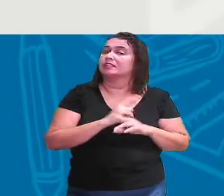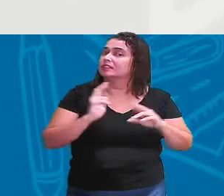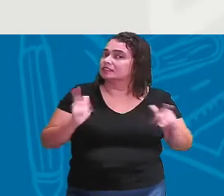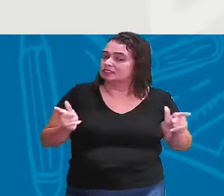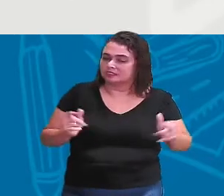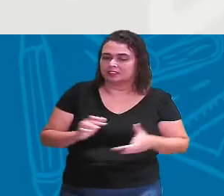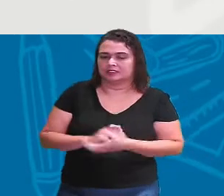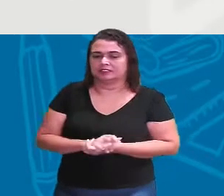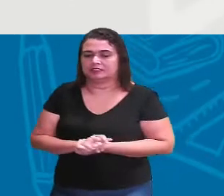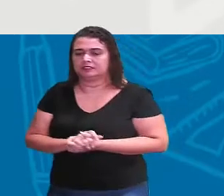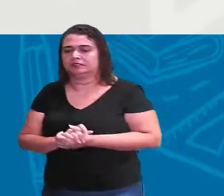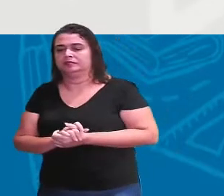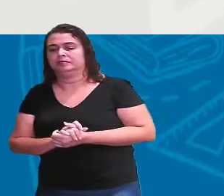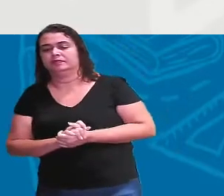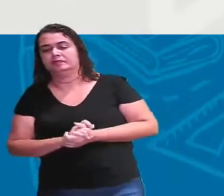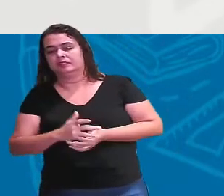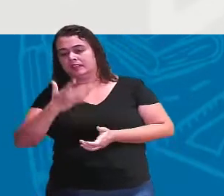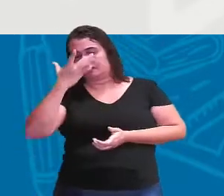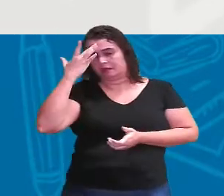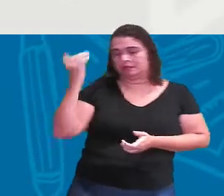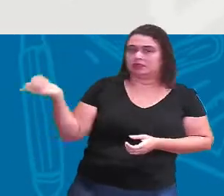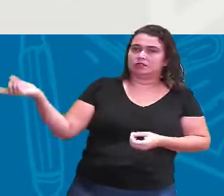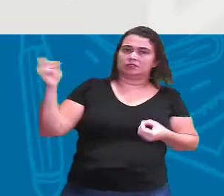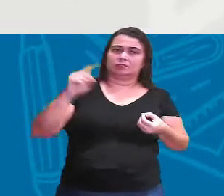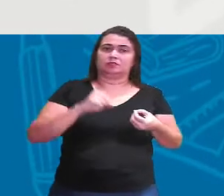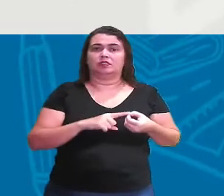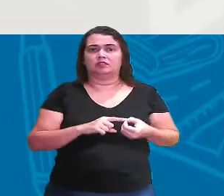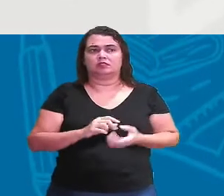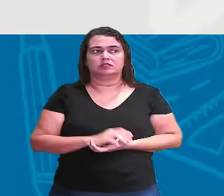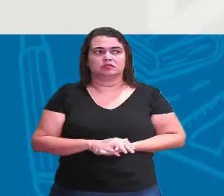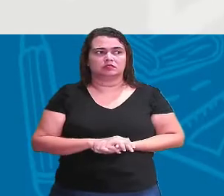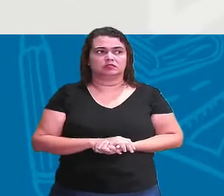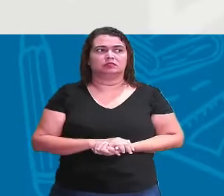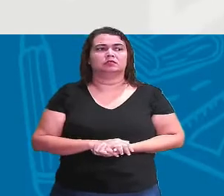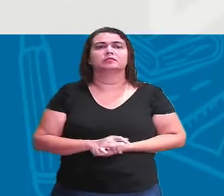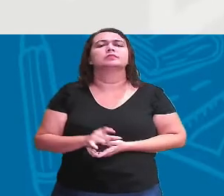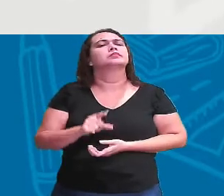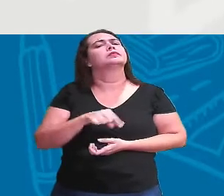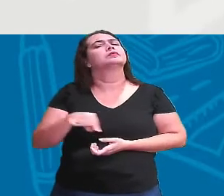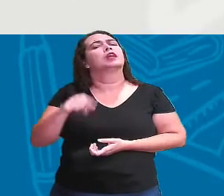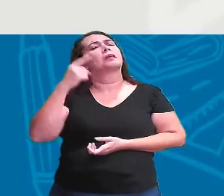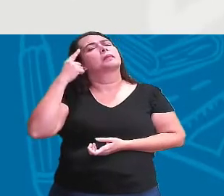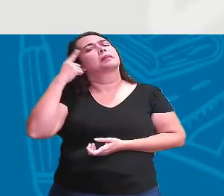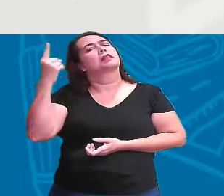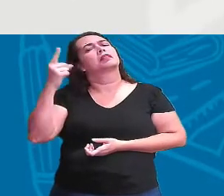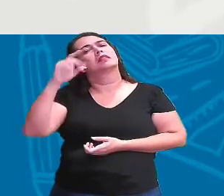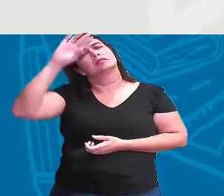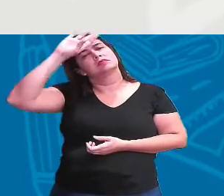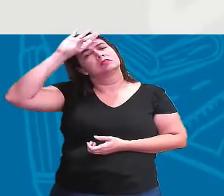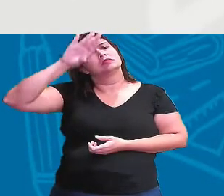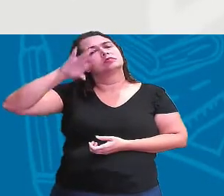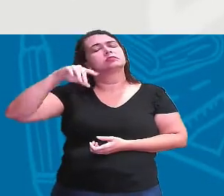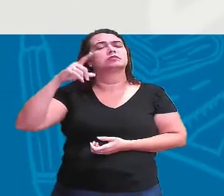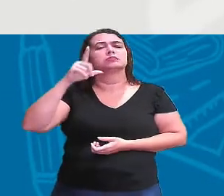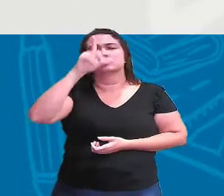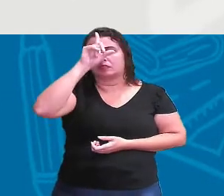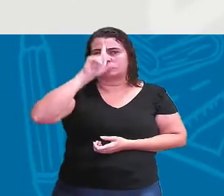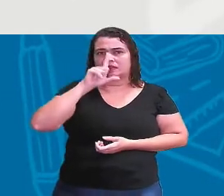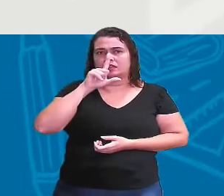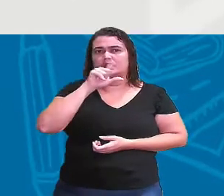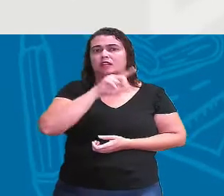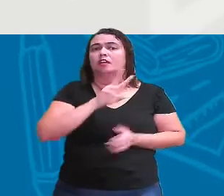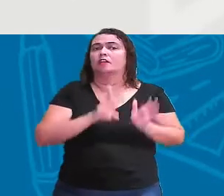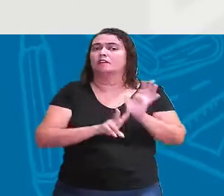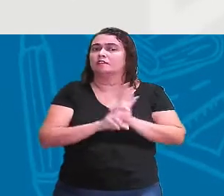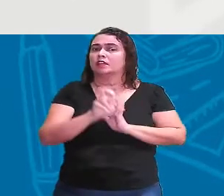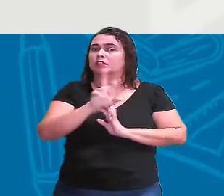Então, só para reforçar, quando eu pensar em febre amarela, a primeira coisa que eu penso, no vírus hemagogos. Não penso logo no Aedes aegypti, mas quando eu